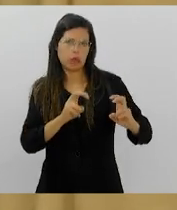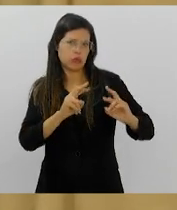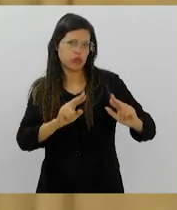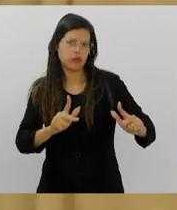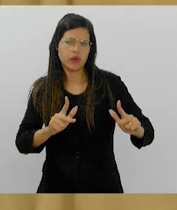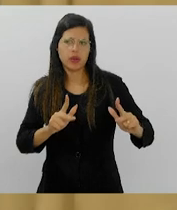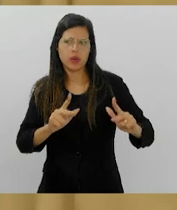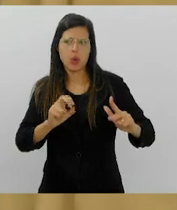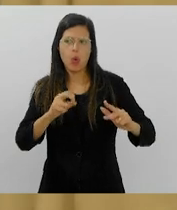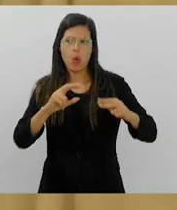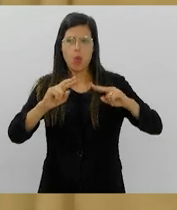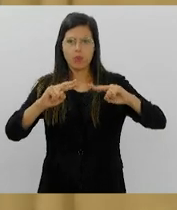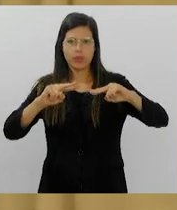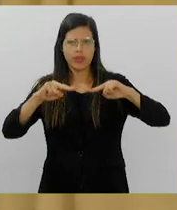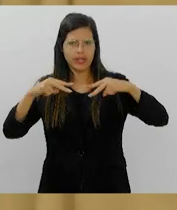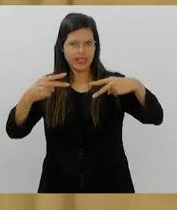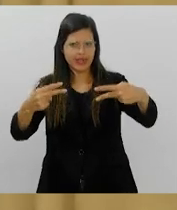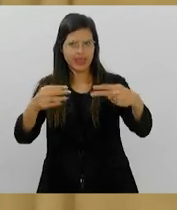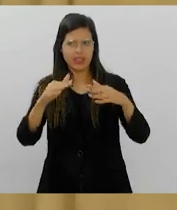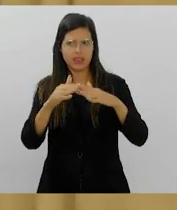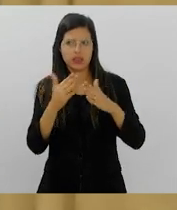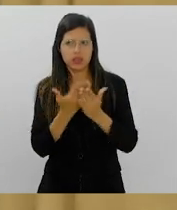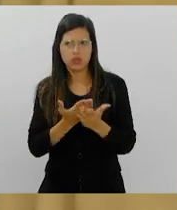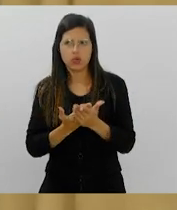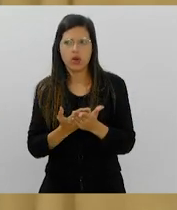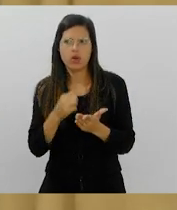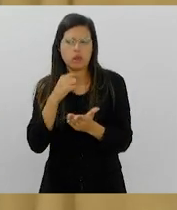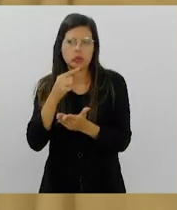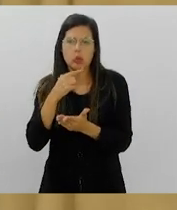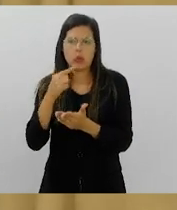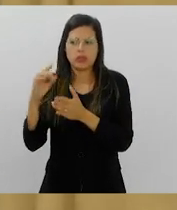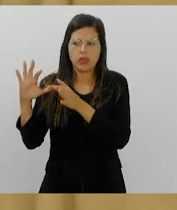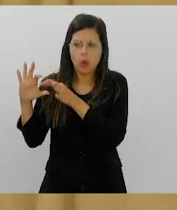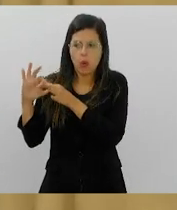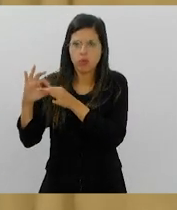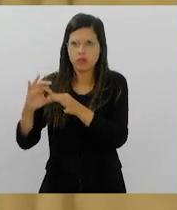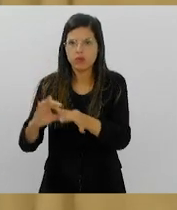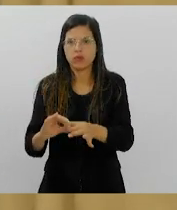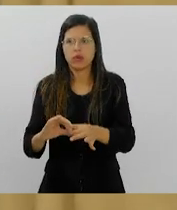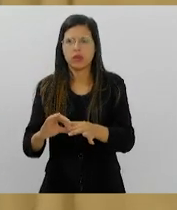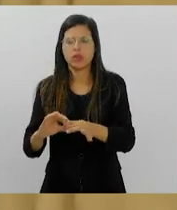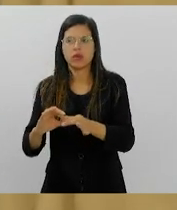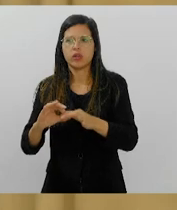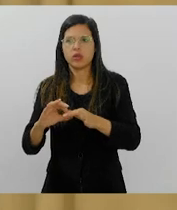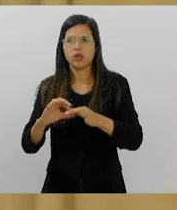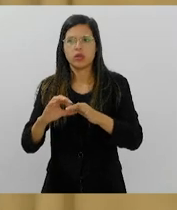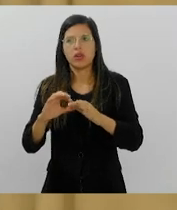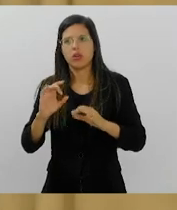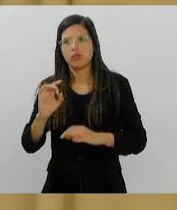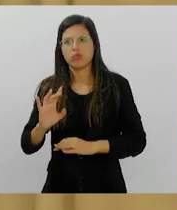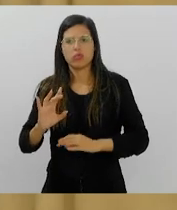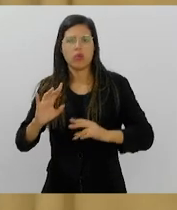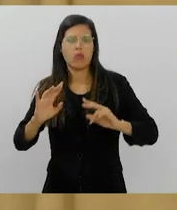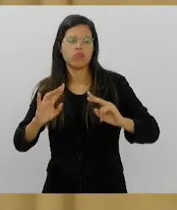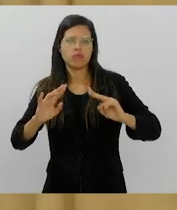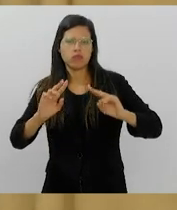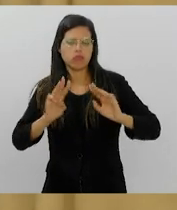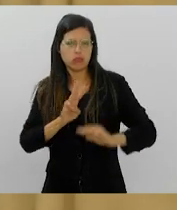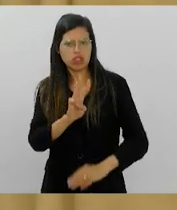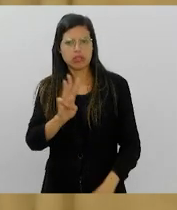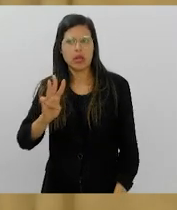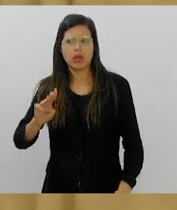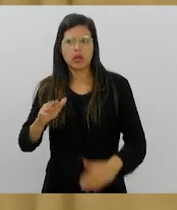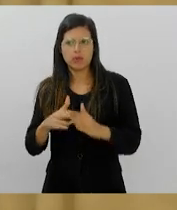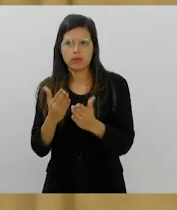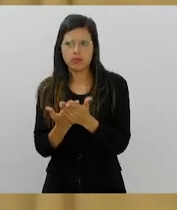link da escola. Quando ela não consegue contextualizar muito, ela coloca a página da escola, por exemplo, da internet, ou da Secretaria de Educação, ou a